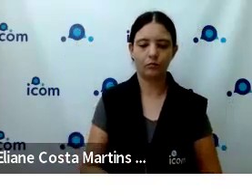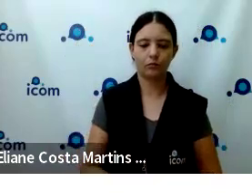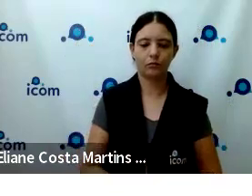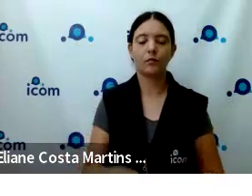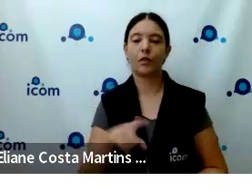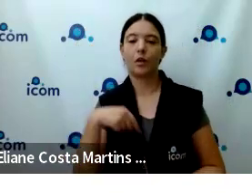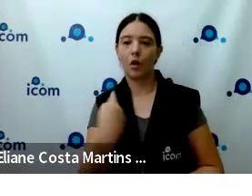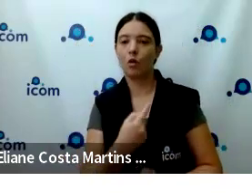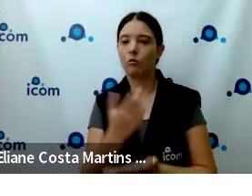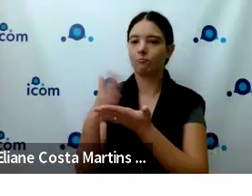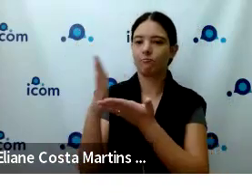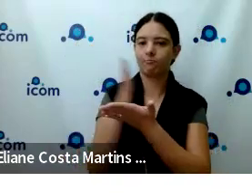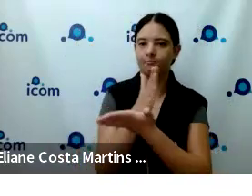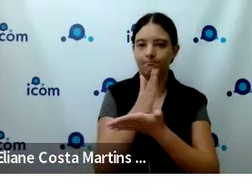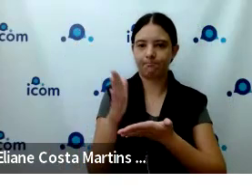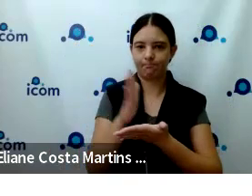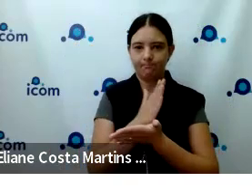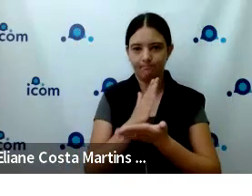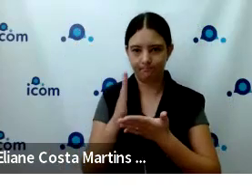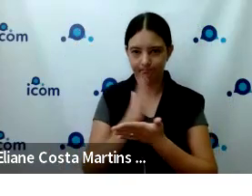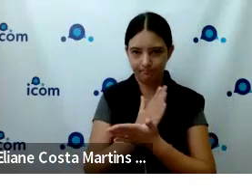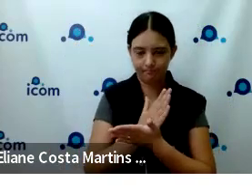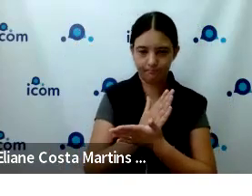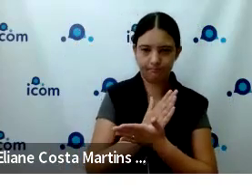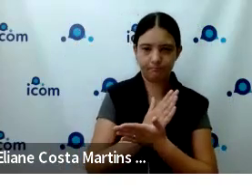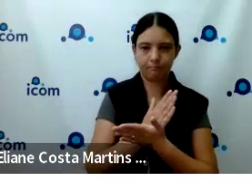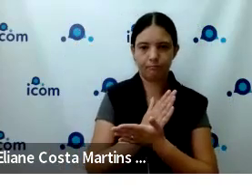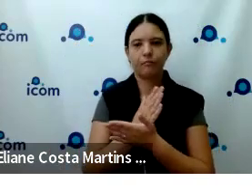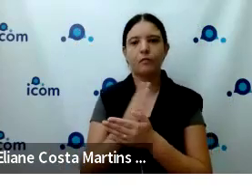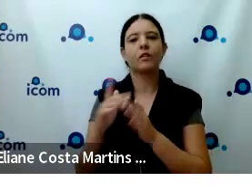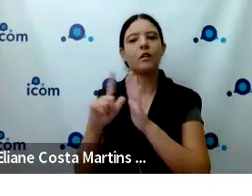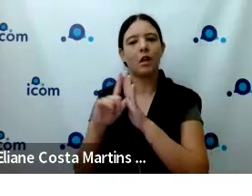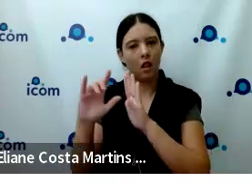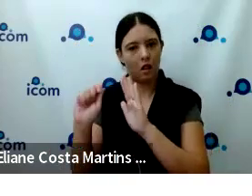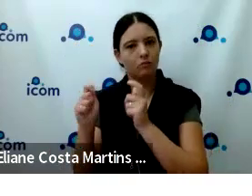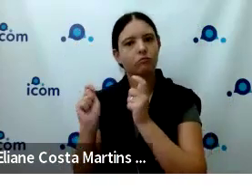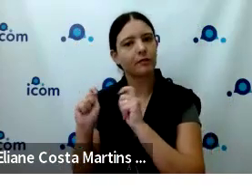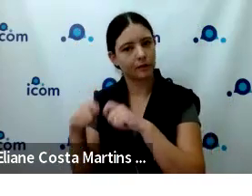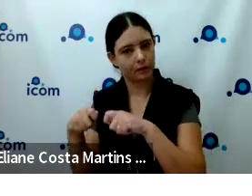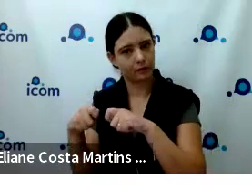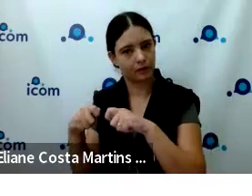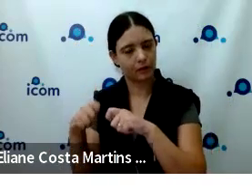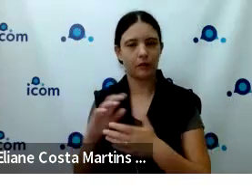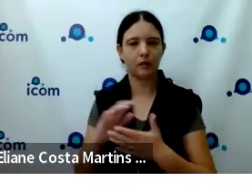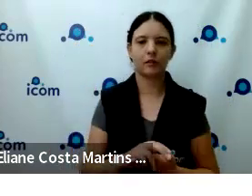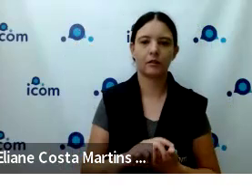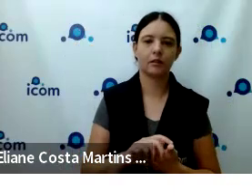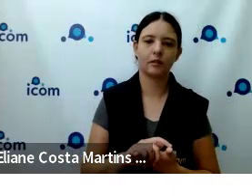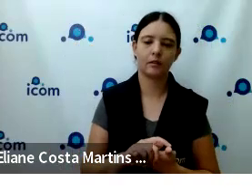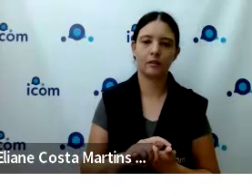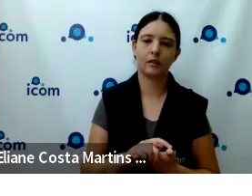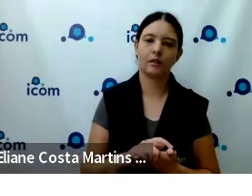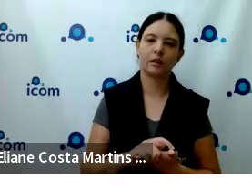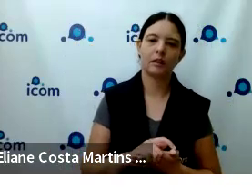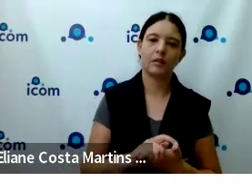Fazemos uma distinção entre a competência legislativa e a entidade que